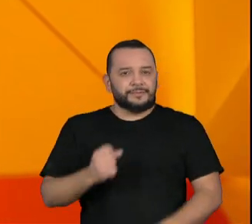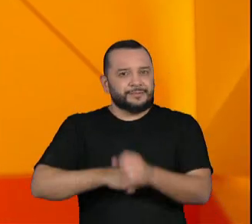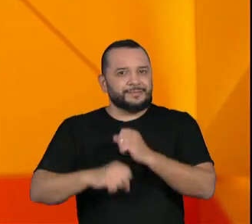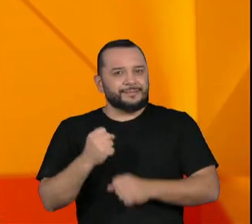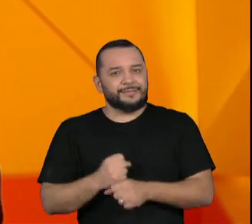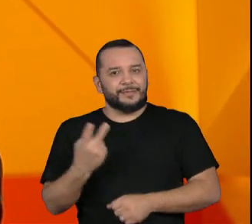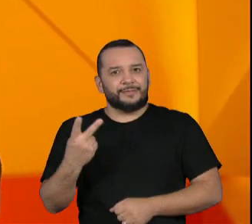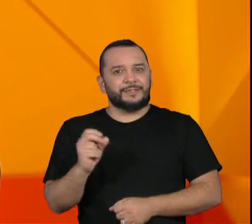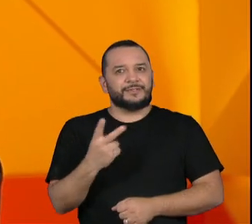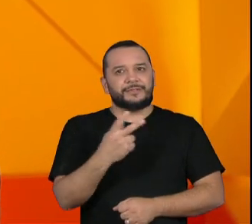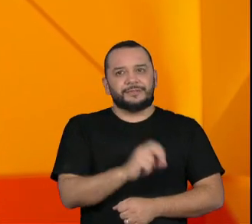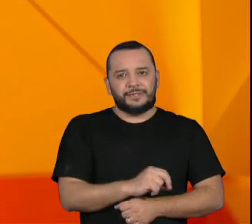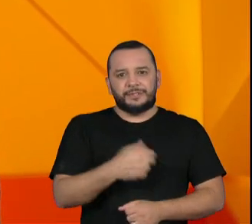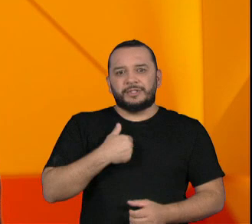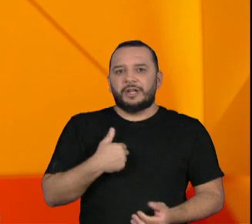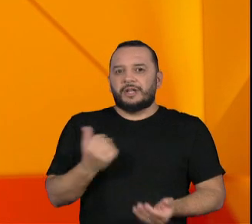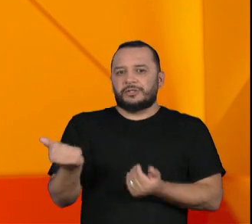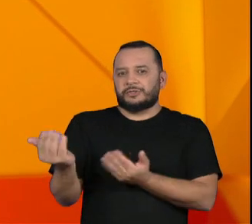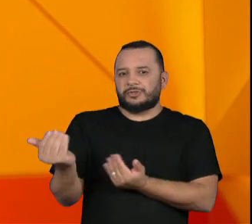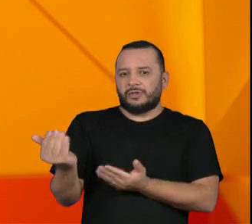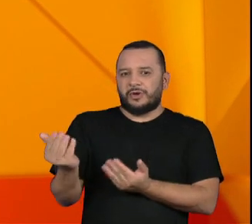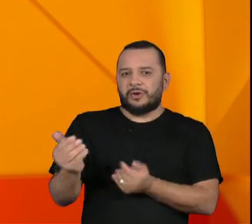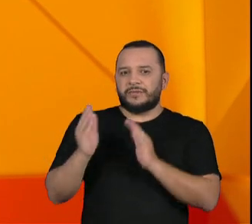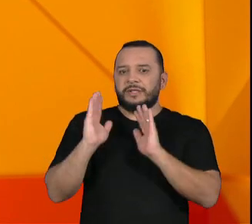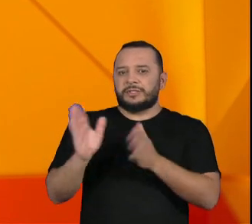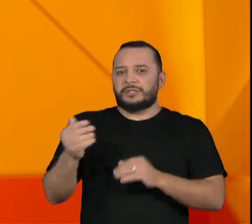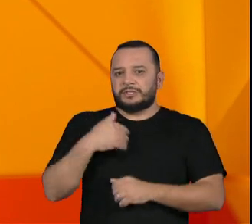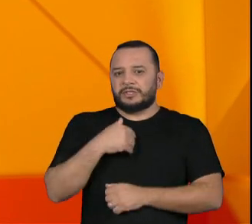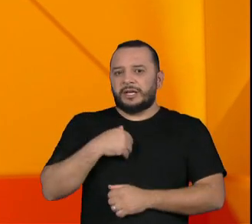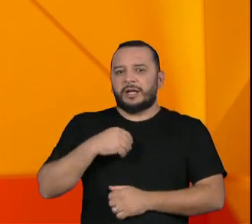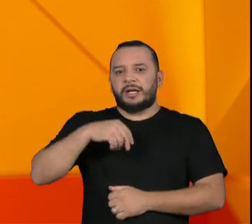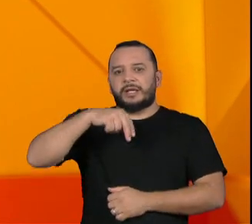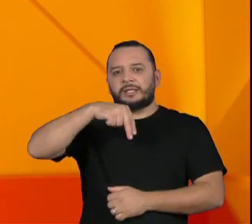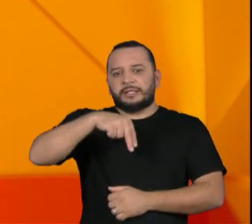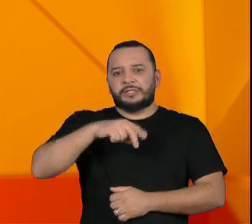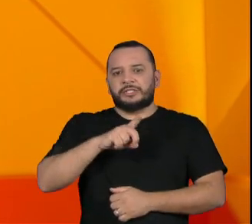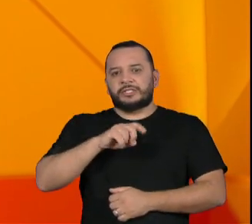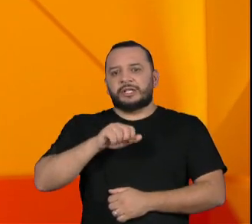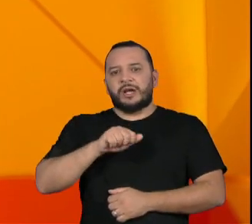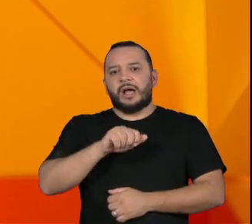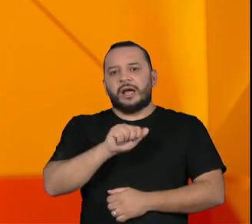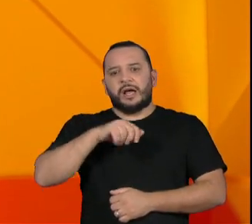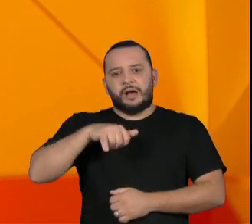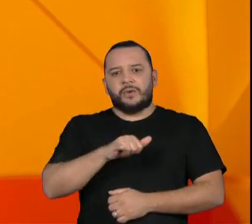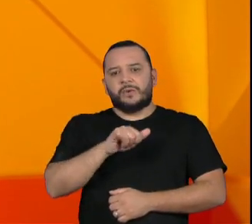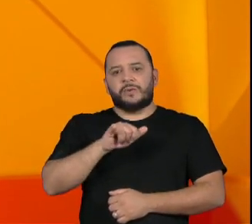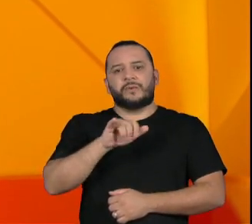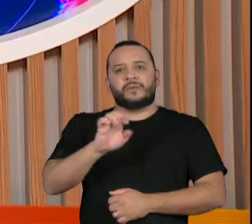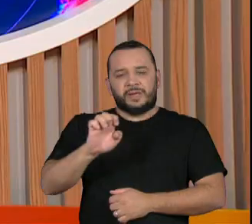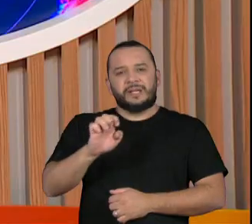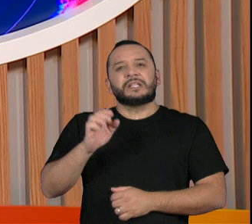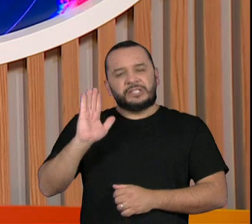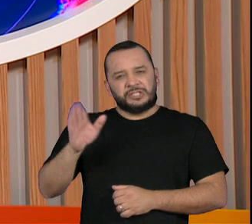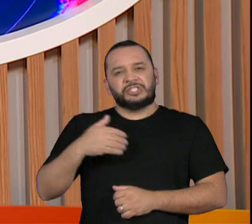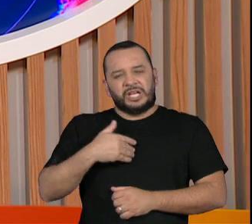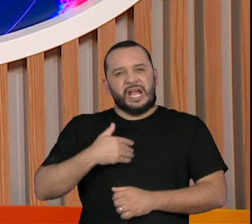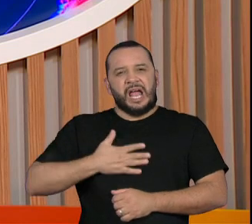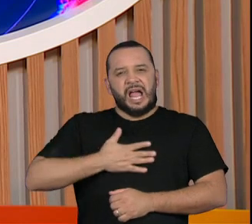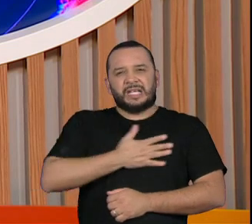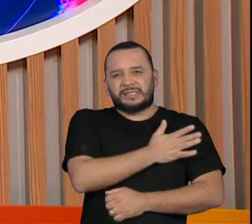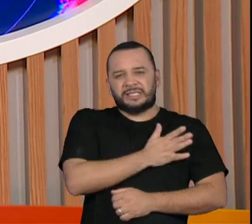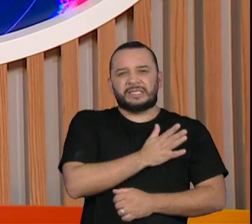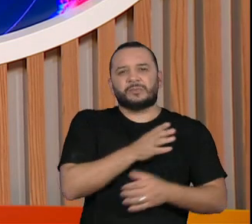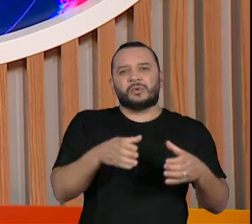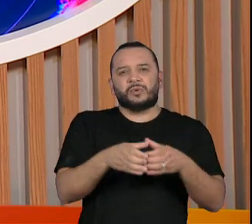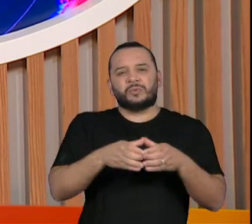2020, a jovem Fatou Ndiaye foi vítima de racismo em um grupo de WhatsApp de colegas do colégio. Após o episódio